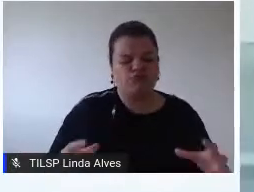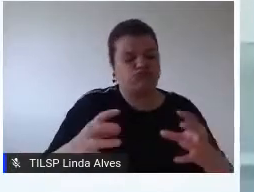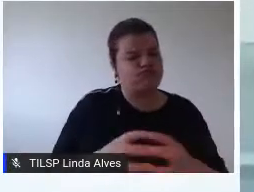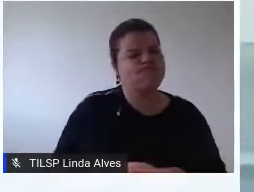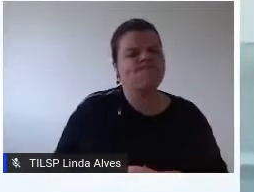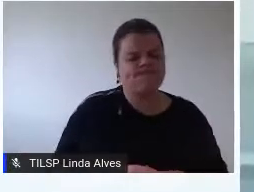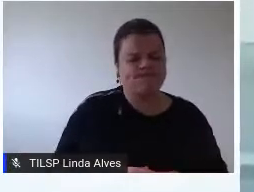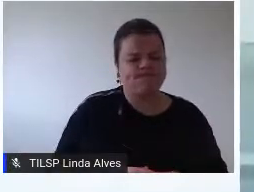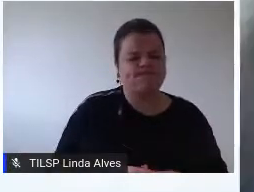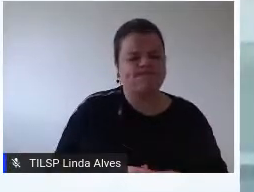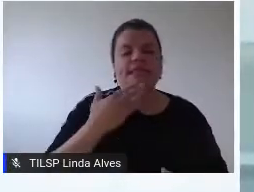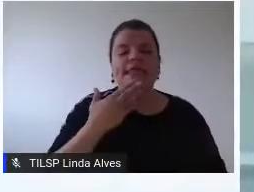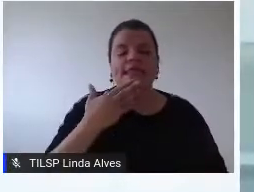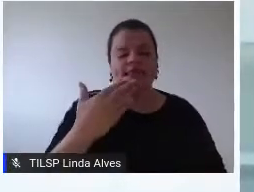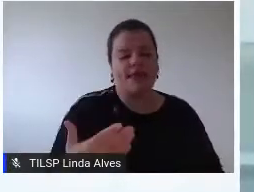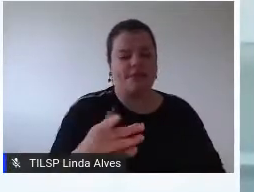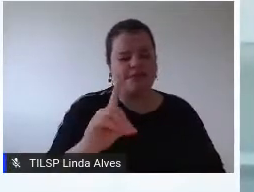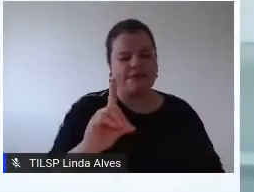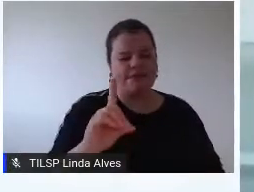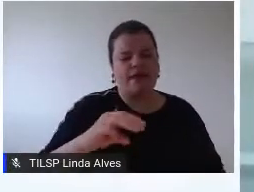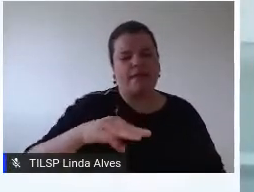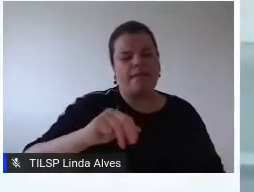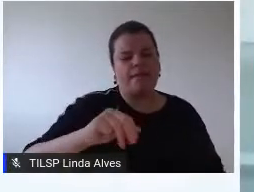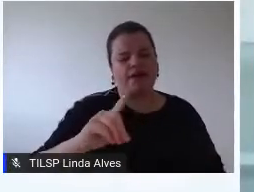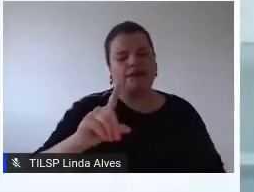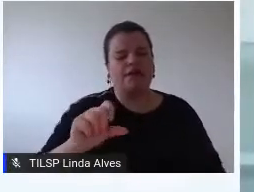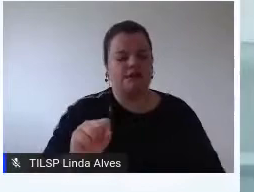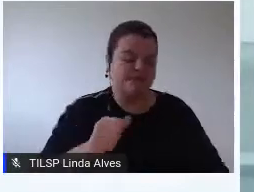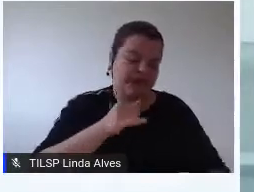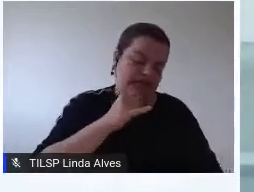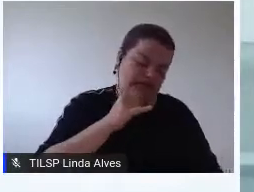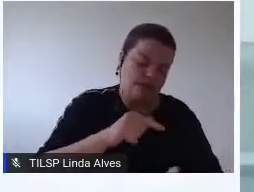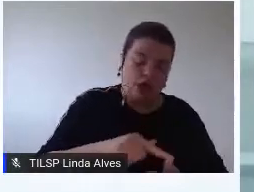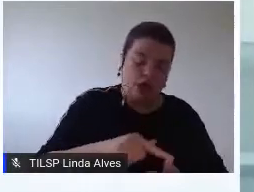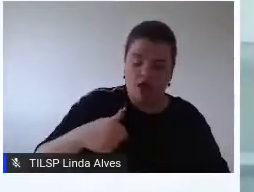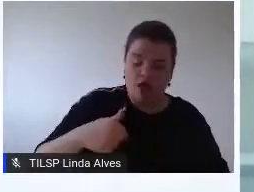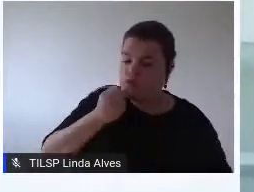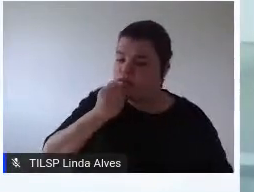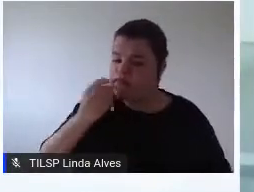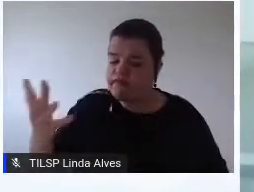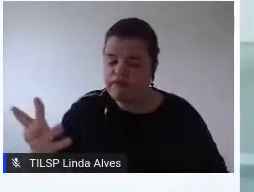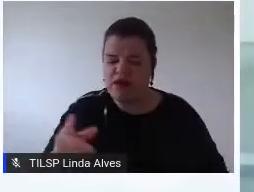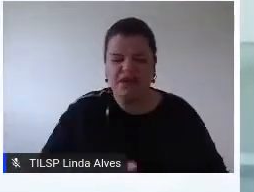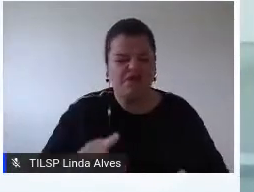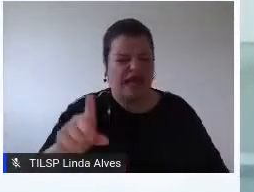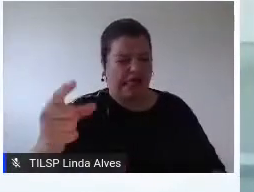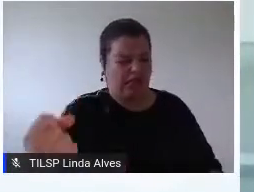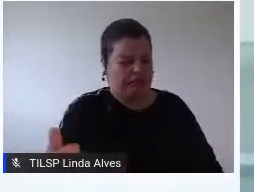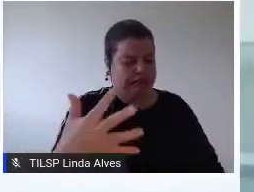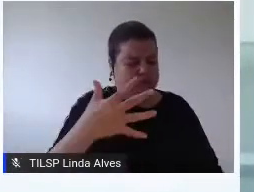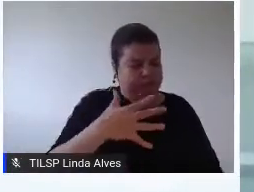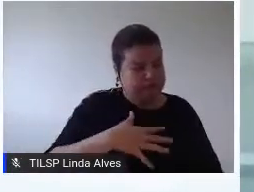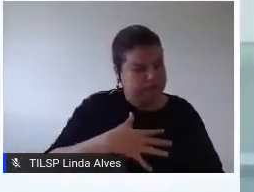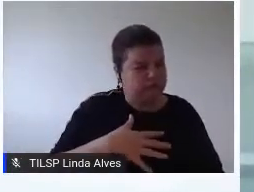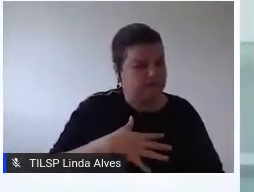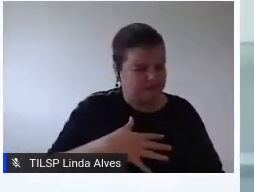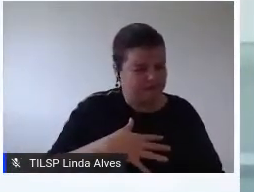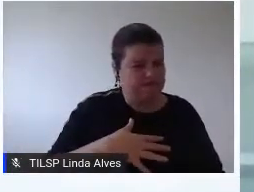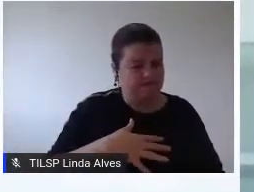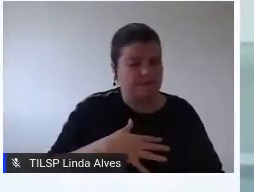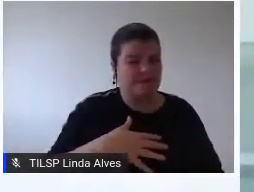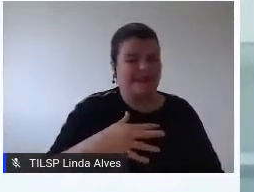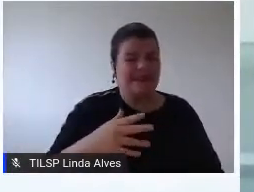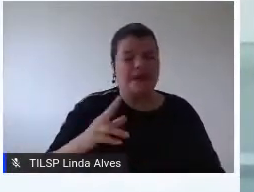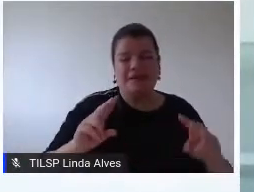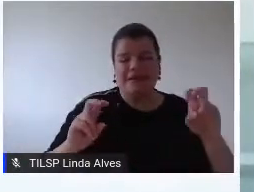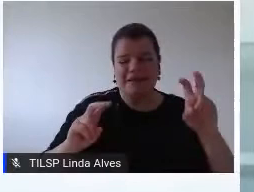de demandas. Relator e presidente da Comissão do Orçamento, que é uma matéria relevantíssima,